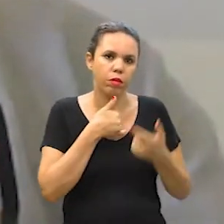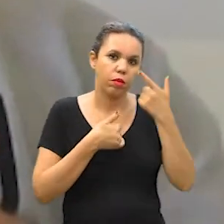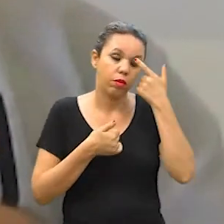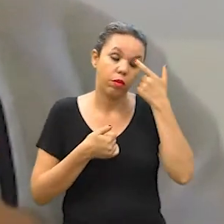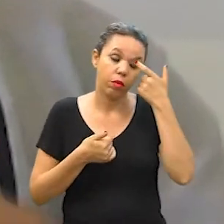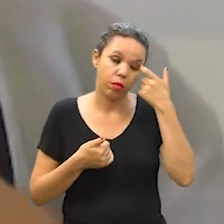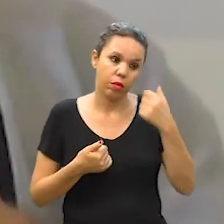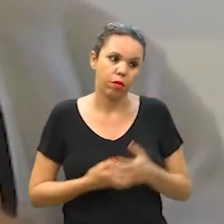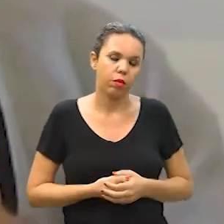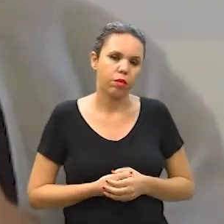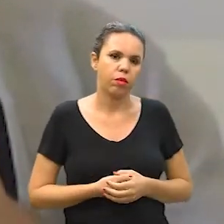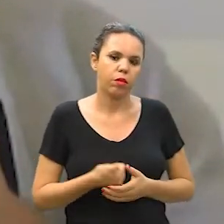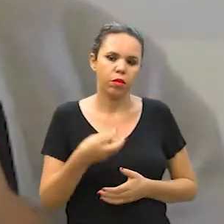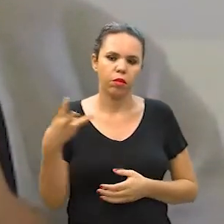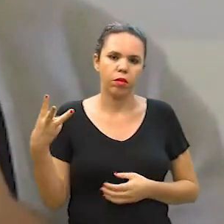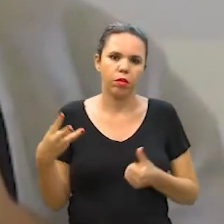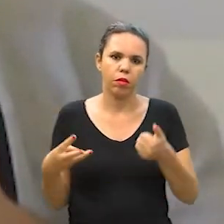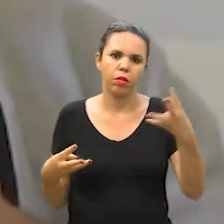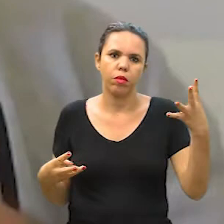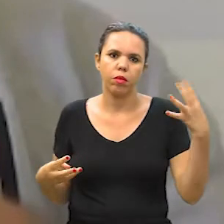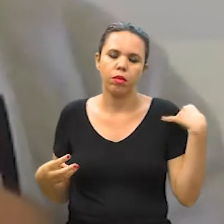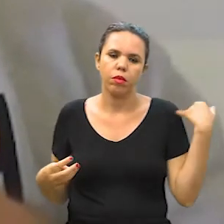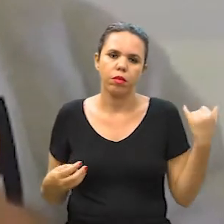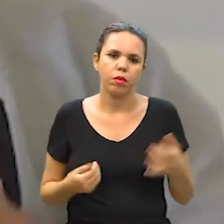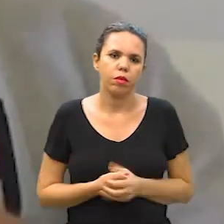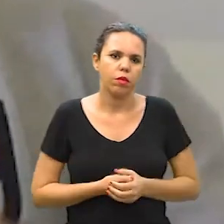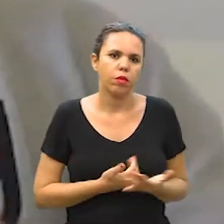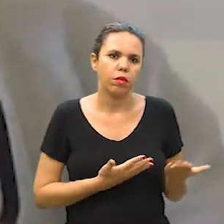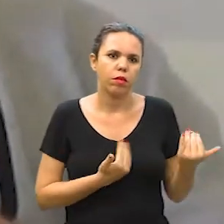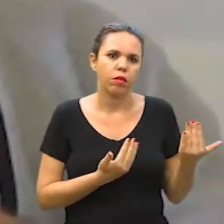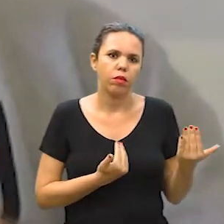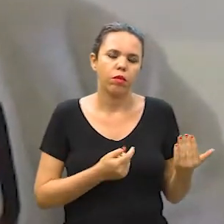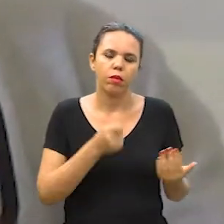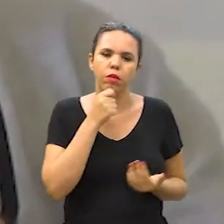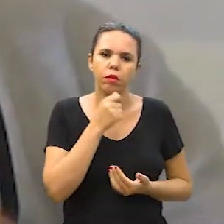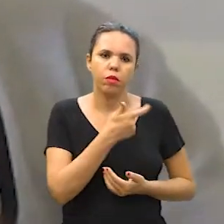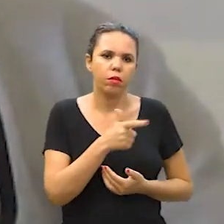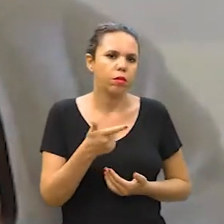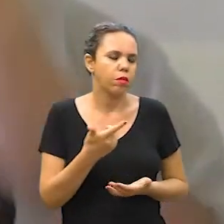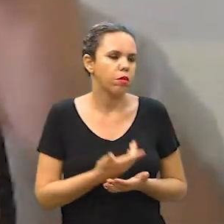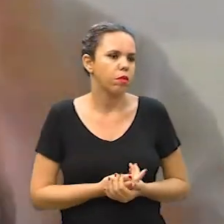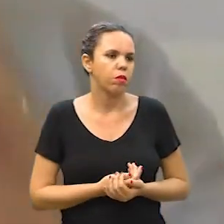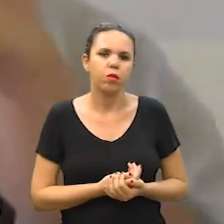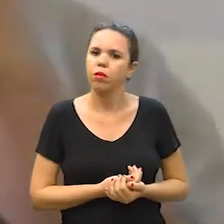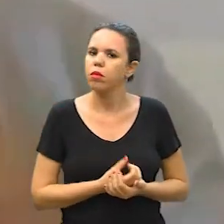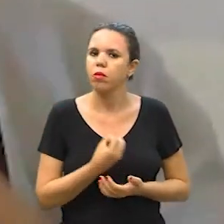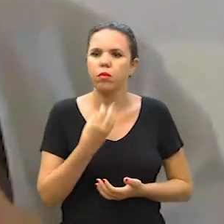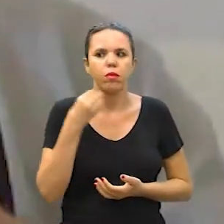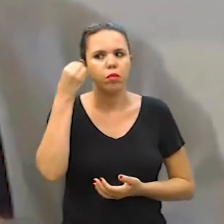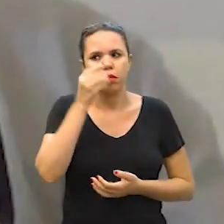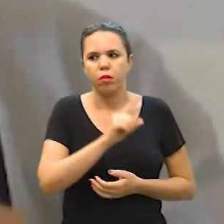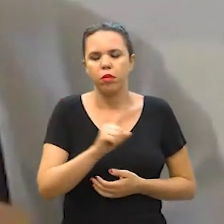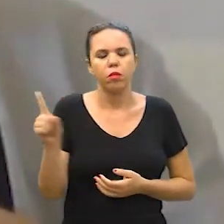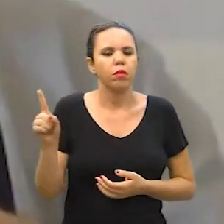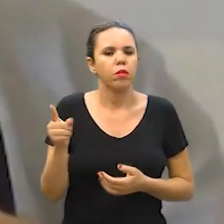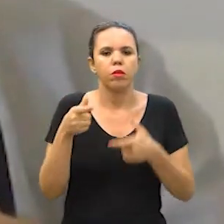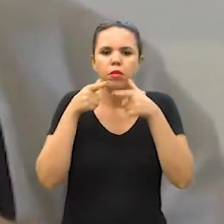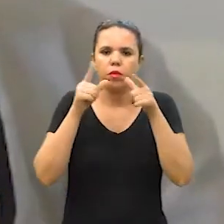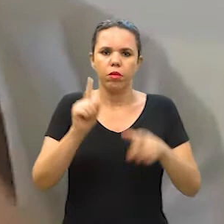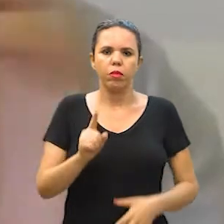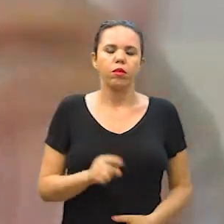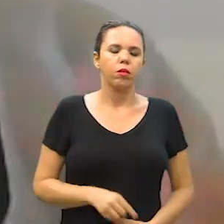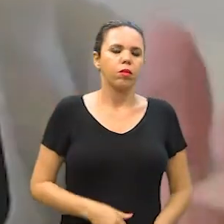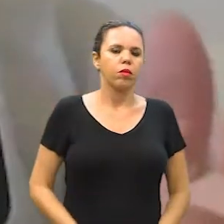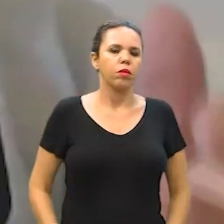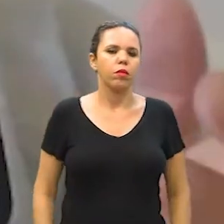Infelizmente, com 13, 14 anos, os jovens ainda não estão com um bom conhecimento da língua.